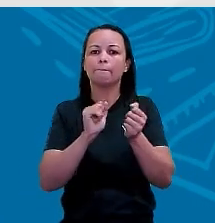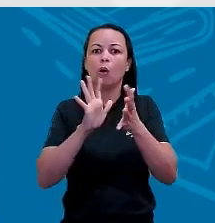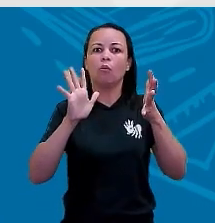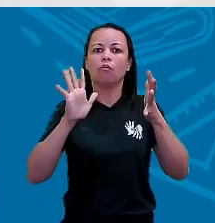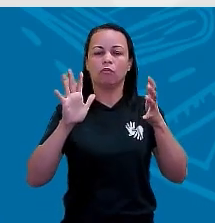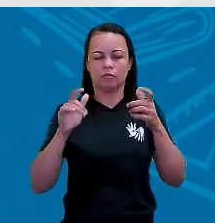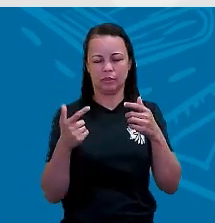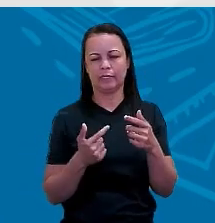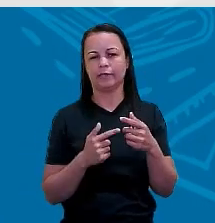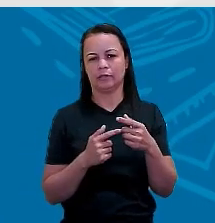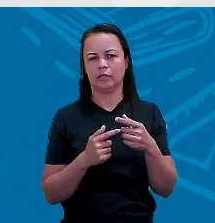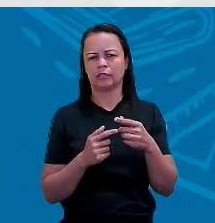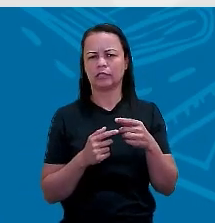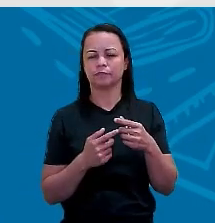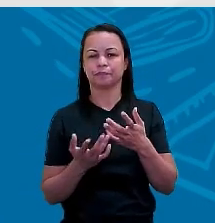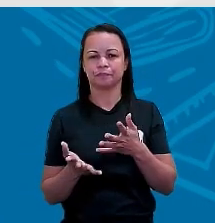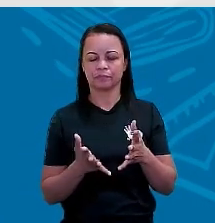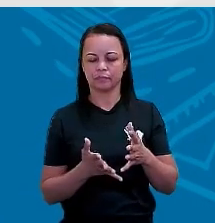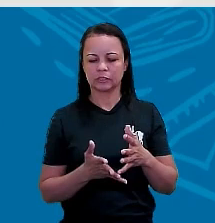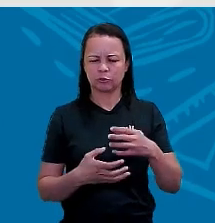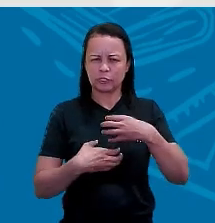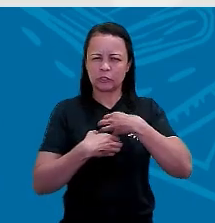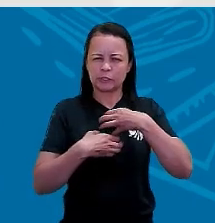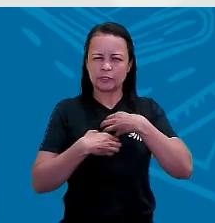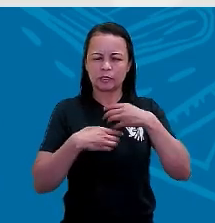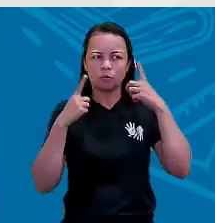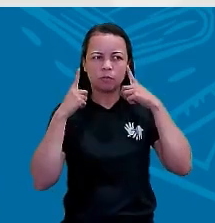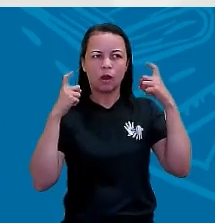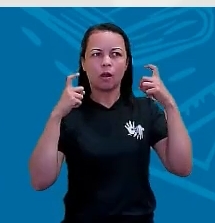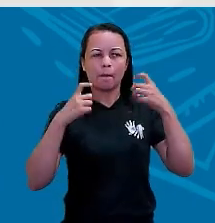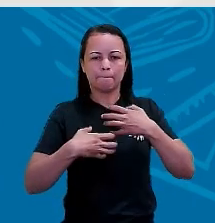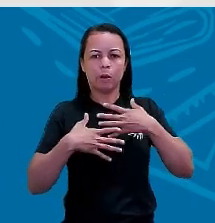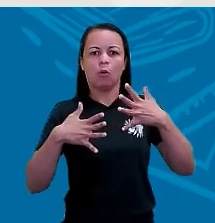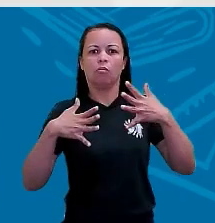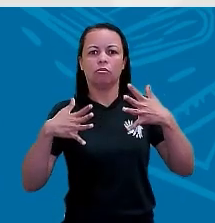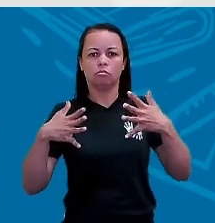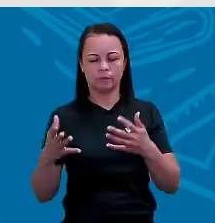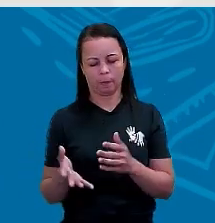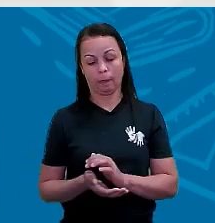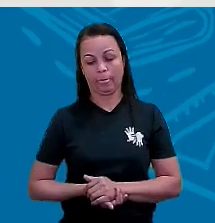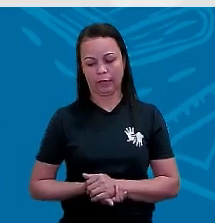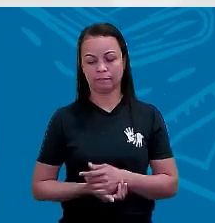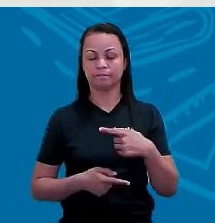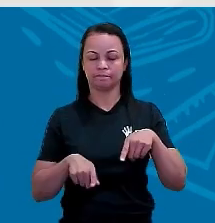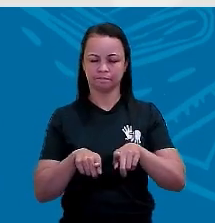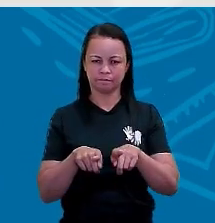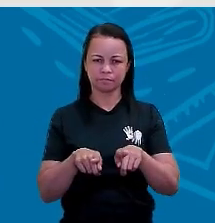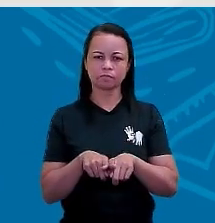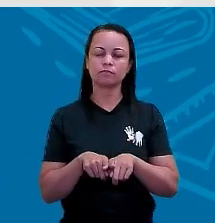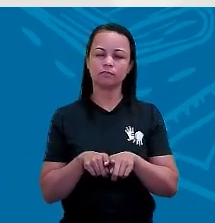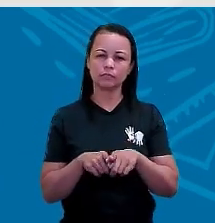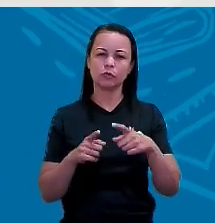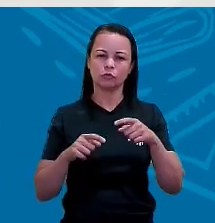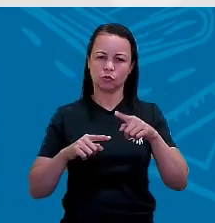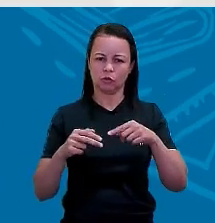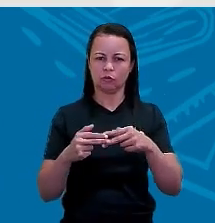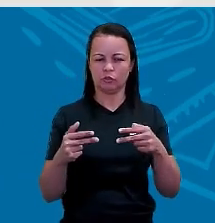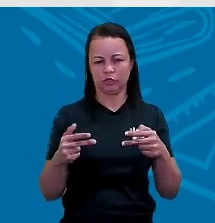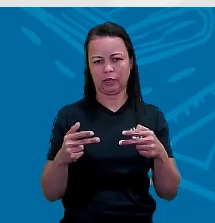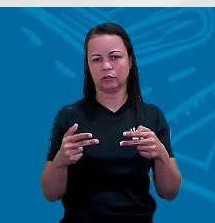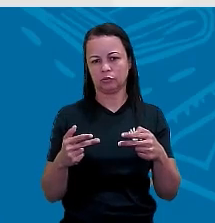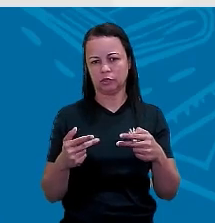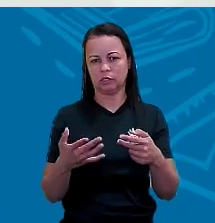Explodindo, não é? Cabum, algo que explodiu. Então, também é um som de algum objeto que